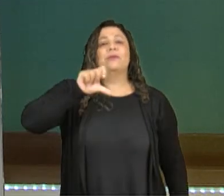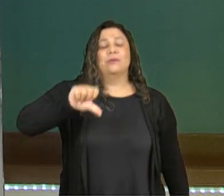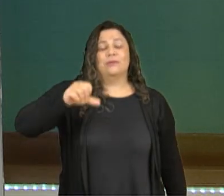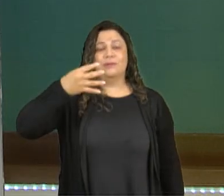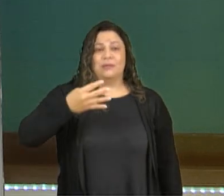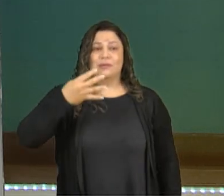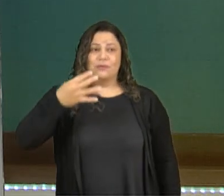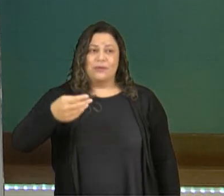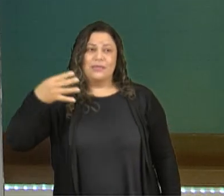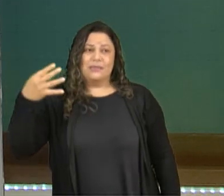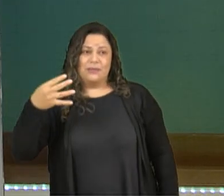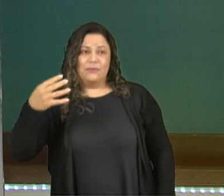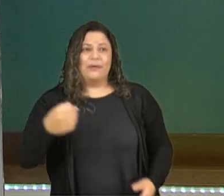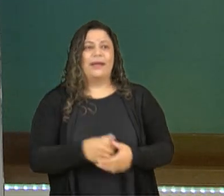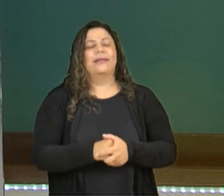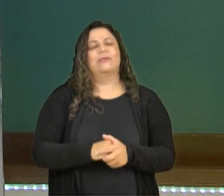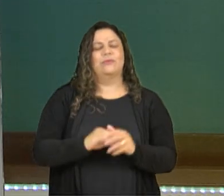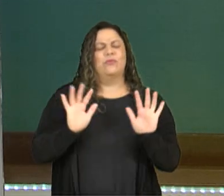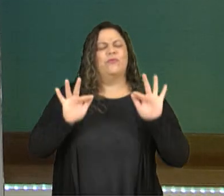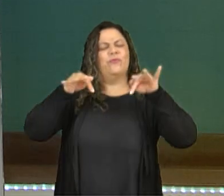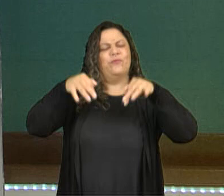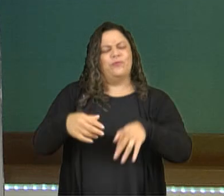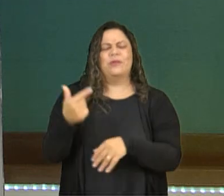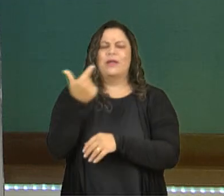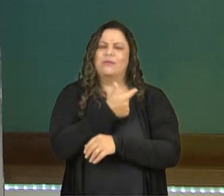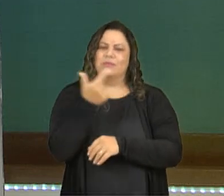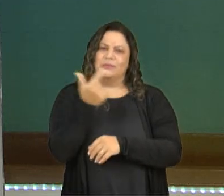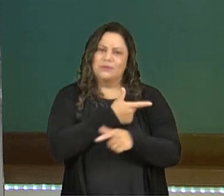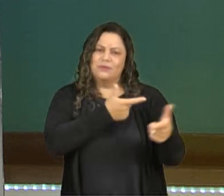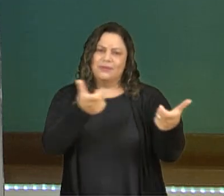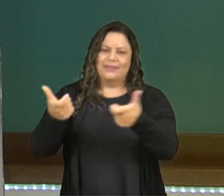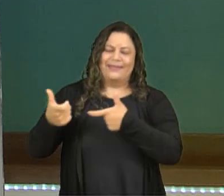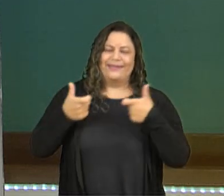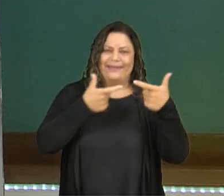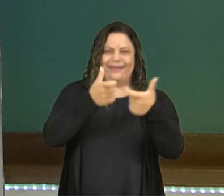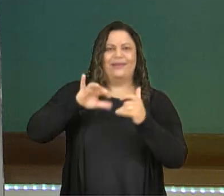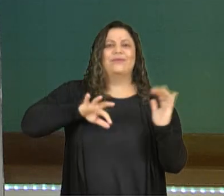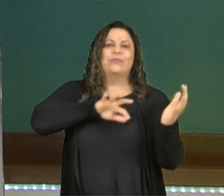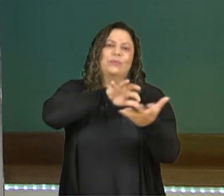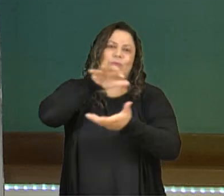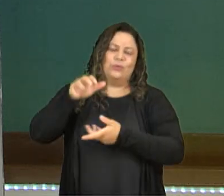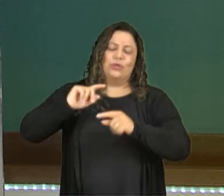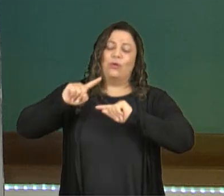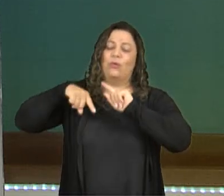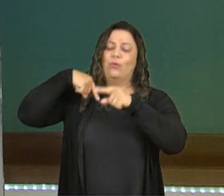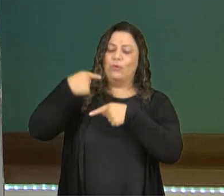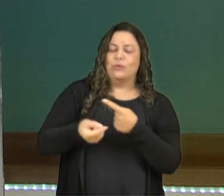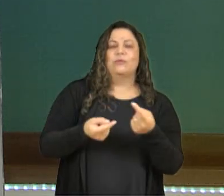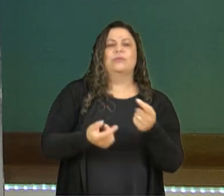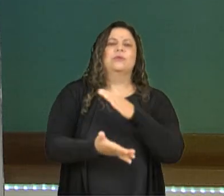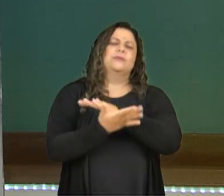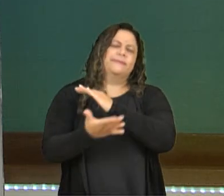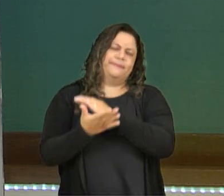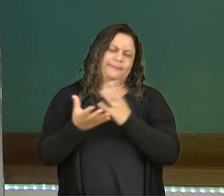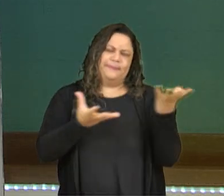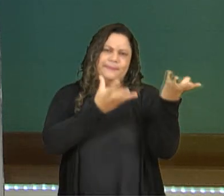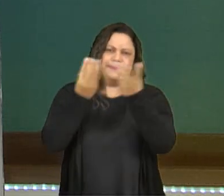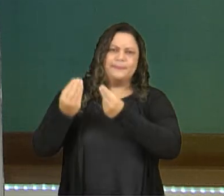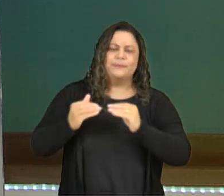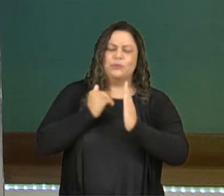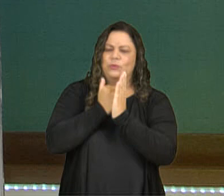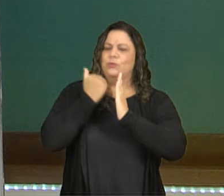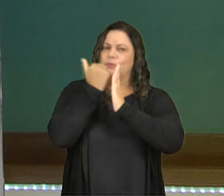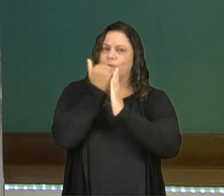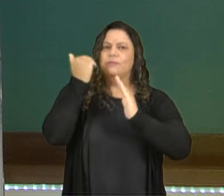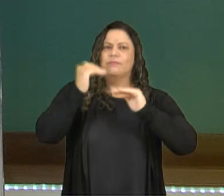1944, ainda no finalzinho da Segunda Guerra Mundial, e que logo depois da Segunda Guerra Mundial ajudou muito o reerguimento